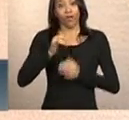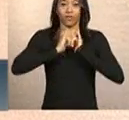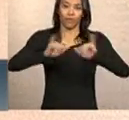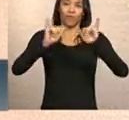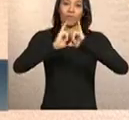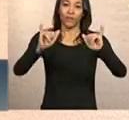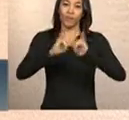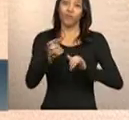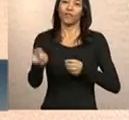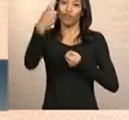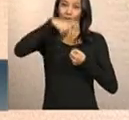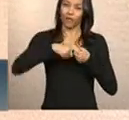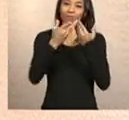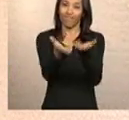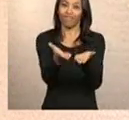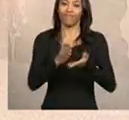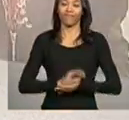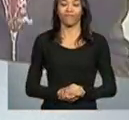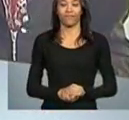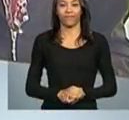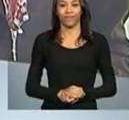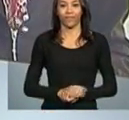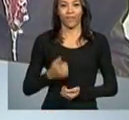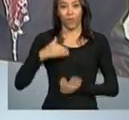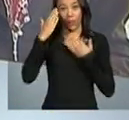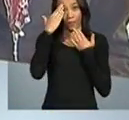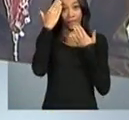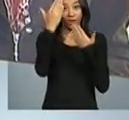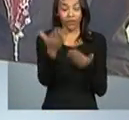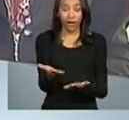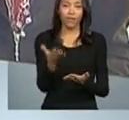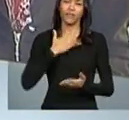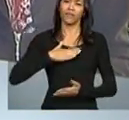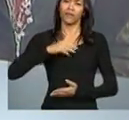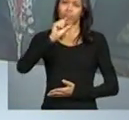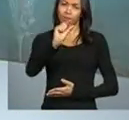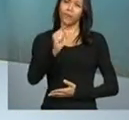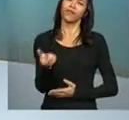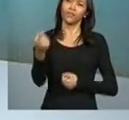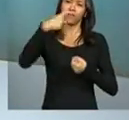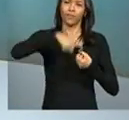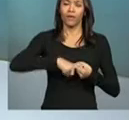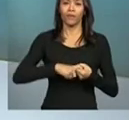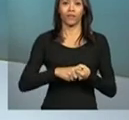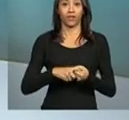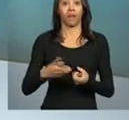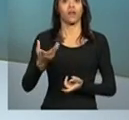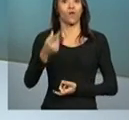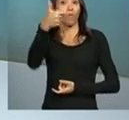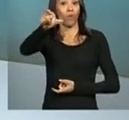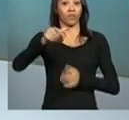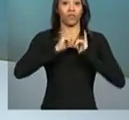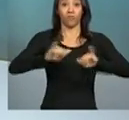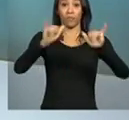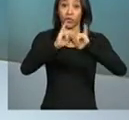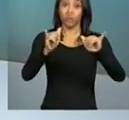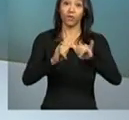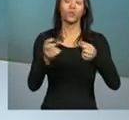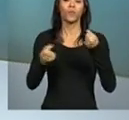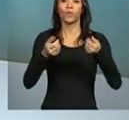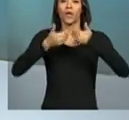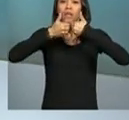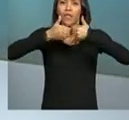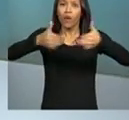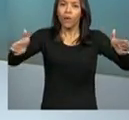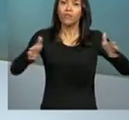as informações. Voltamos com você. Obrigada, Ana Gabriela. E daqui a pouco, então, a gente volta ao vivo com outras informações sobre a